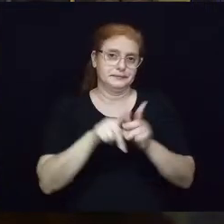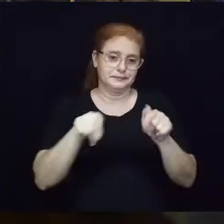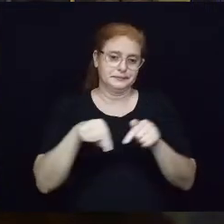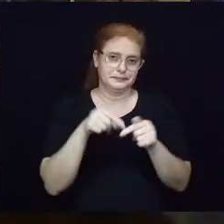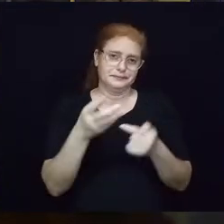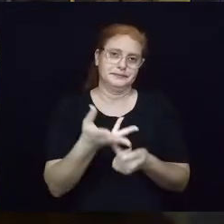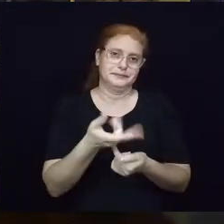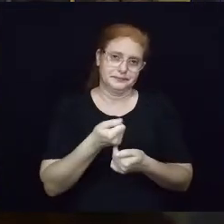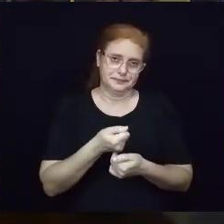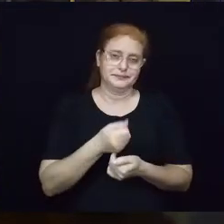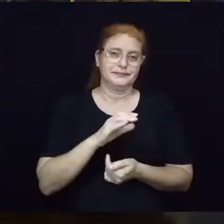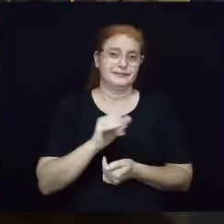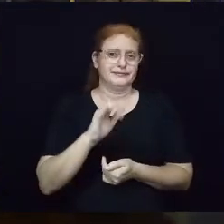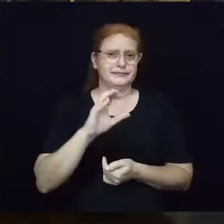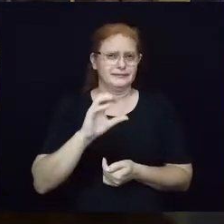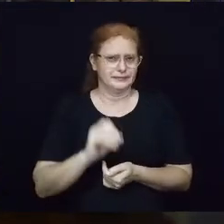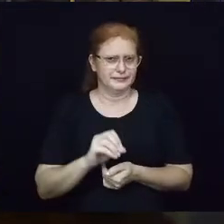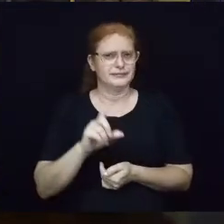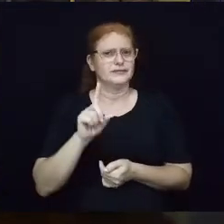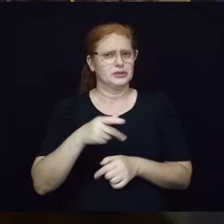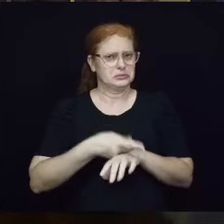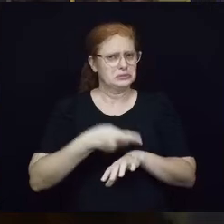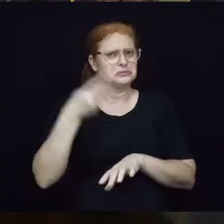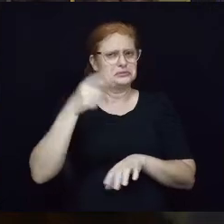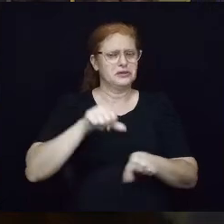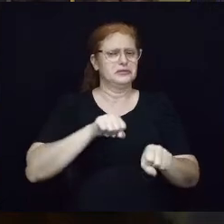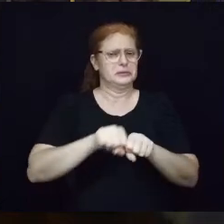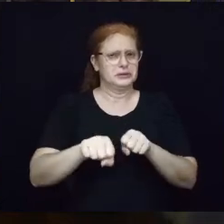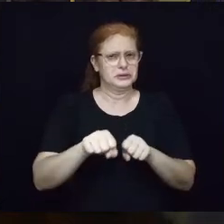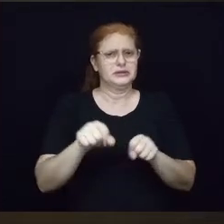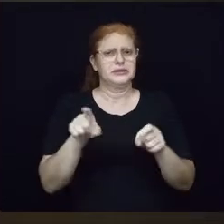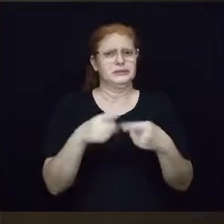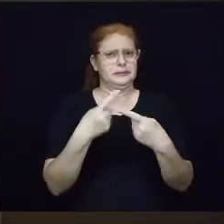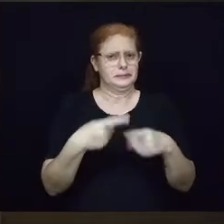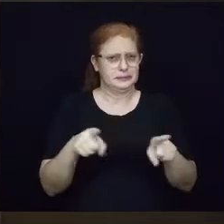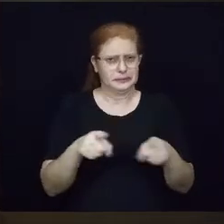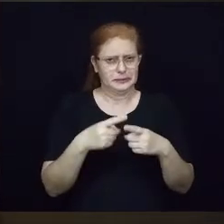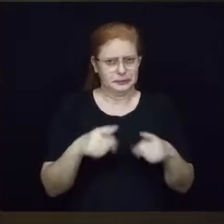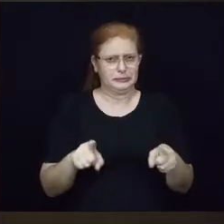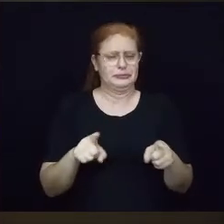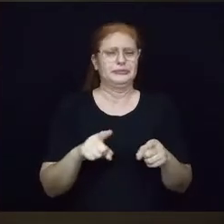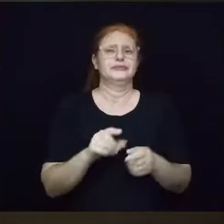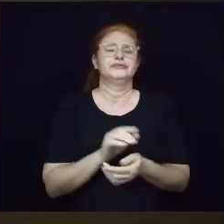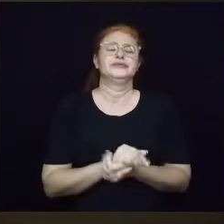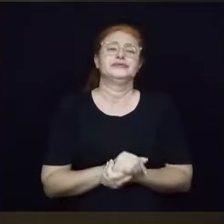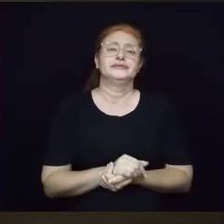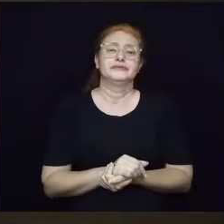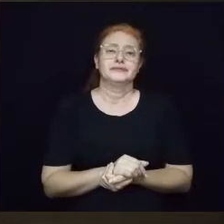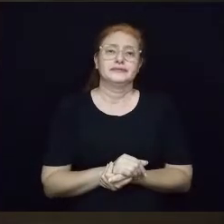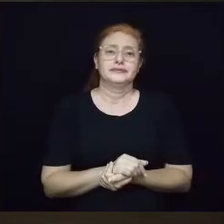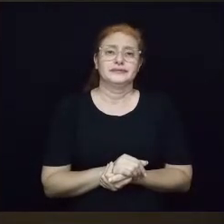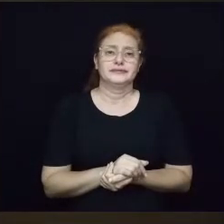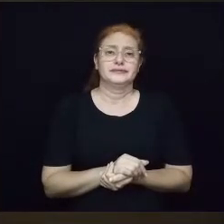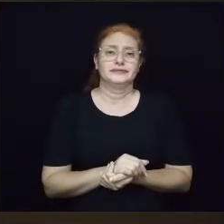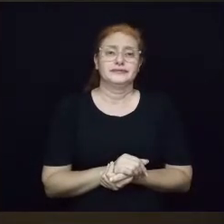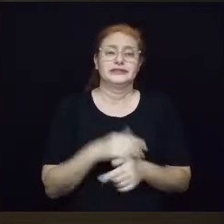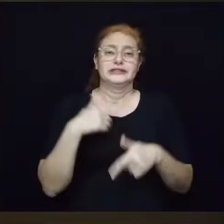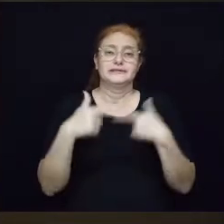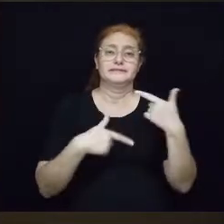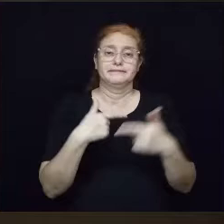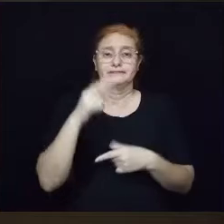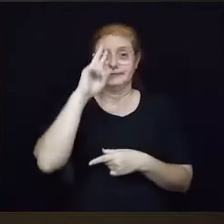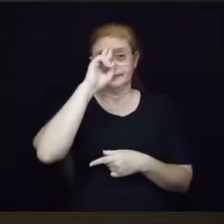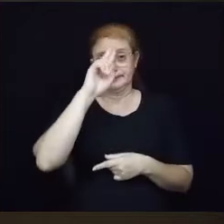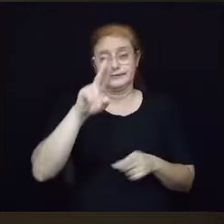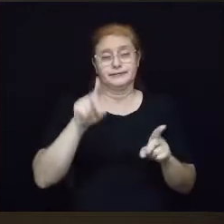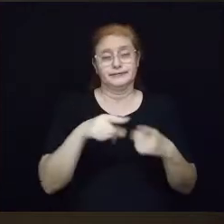Caio é um premiado compositor, com formação em música clássica pelo Conservatório de Amsterdã, atua como